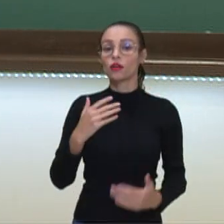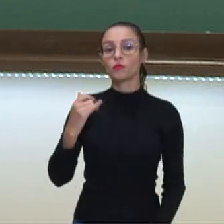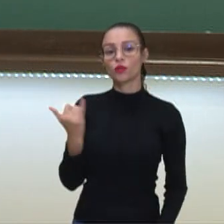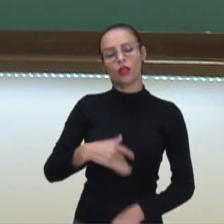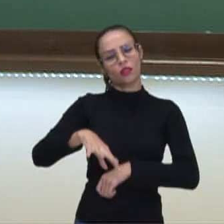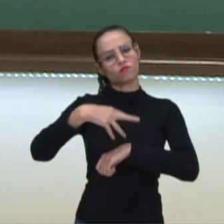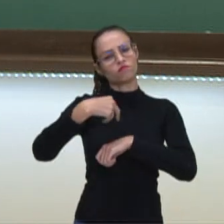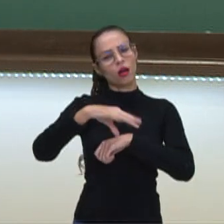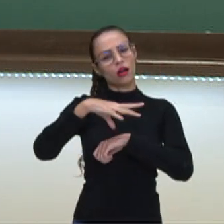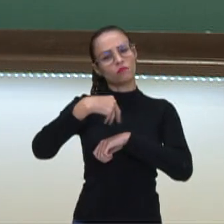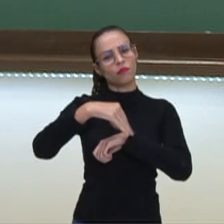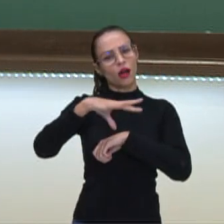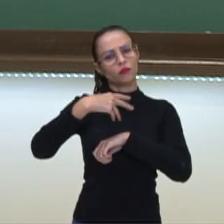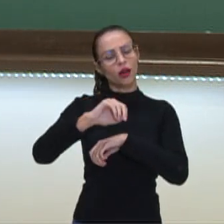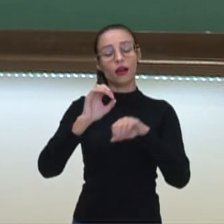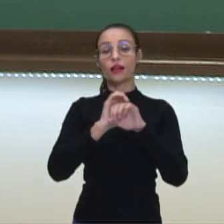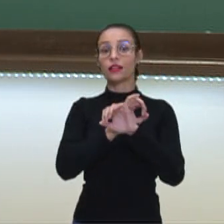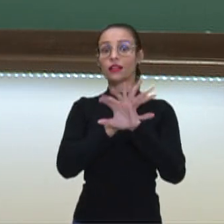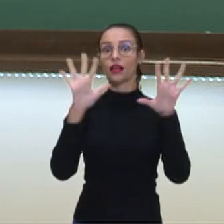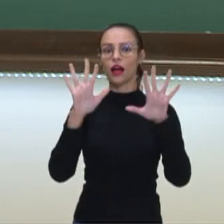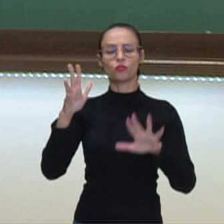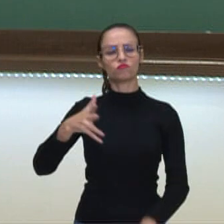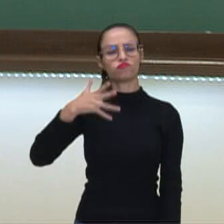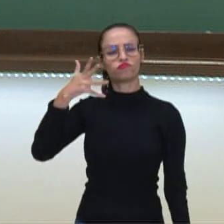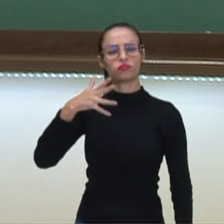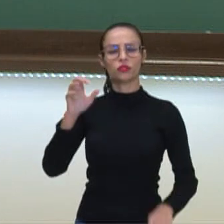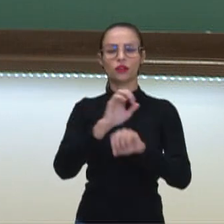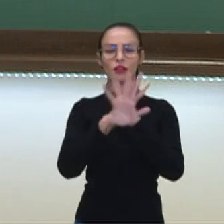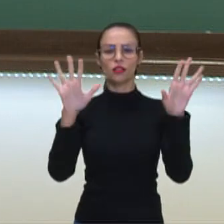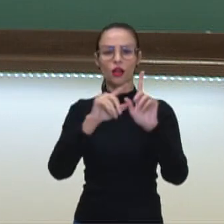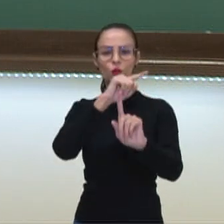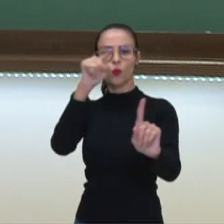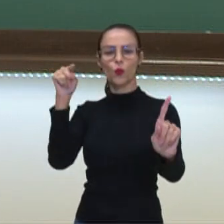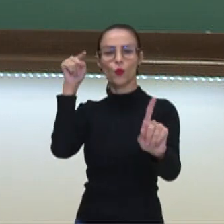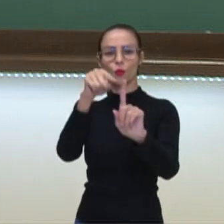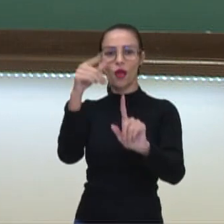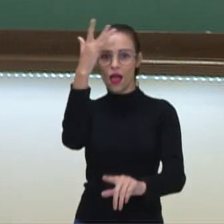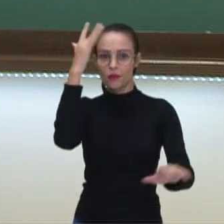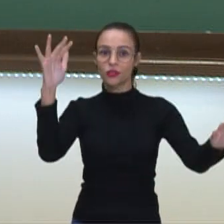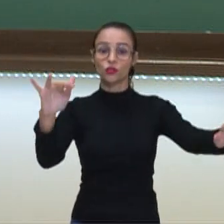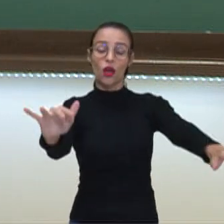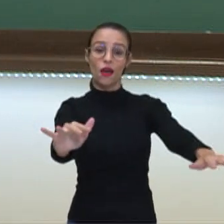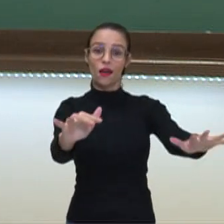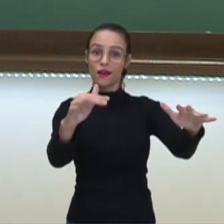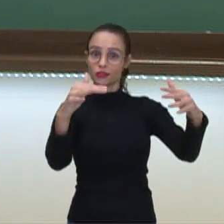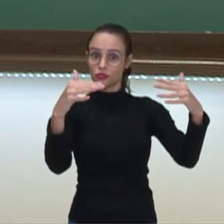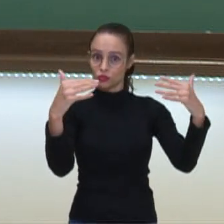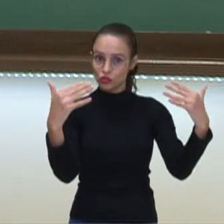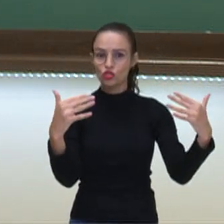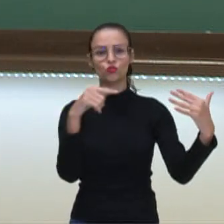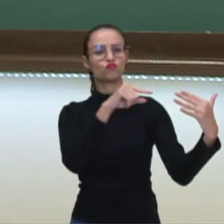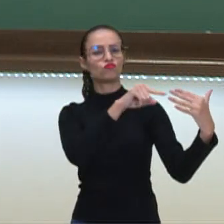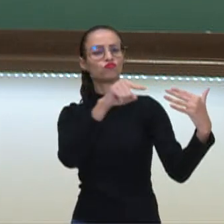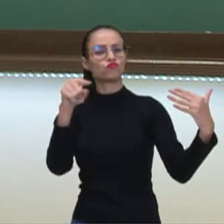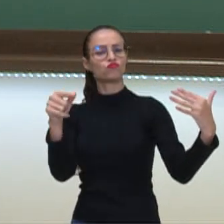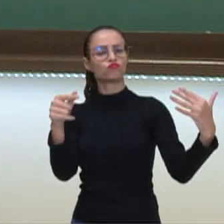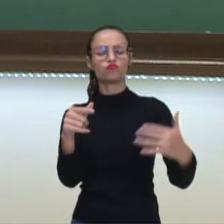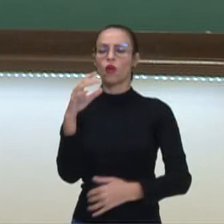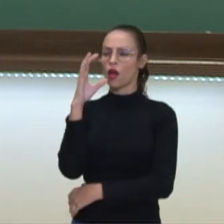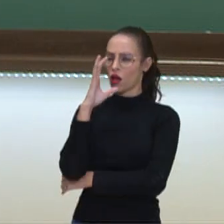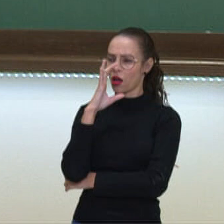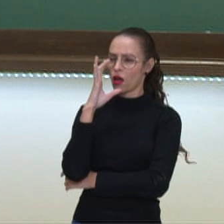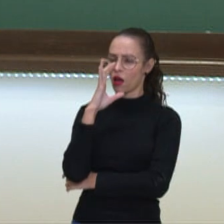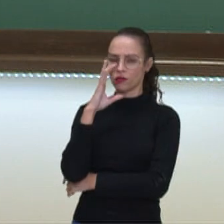nossas mensagens de forma clara, objetiva, assertiva, para que as pessoas que nos escutam, né, estão ali ouvindo o